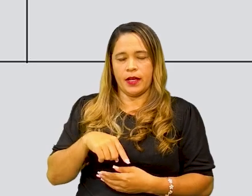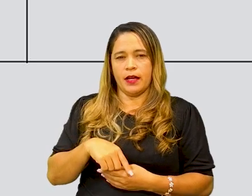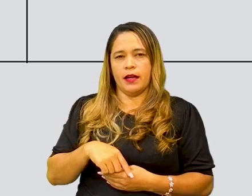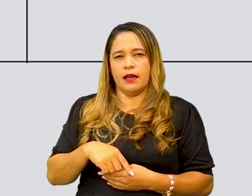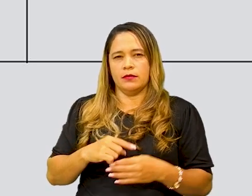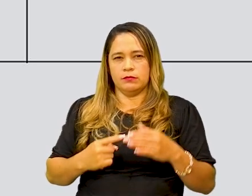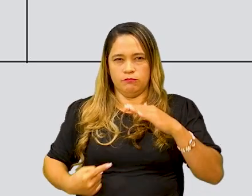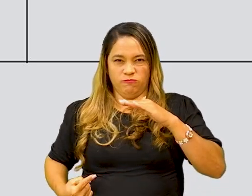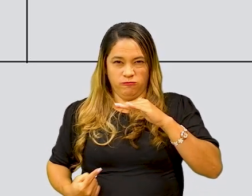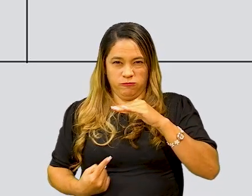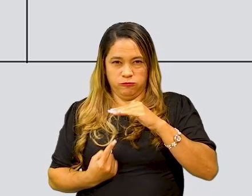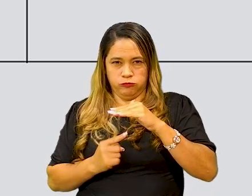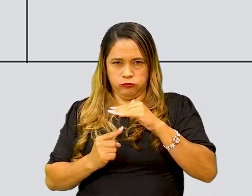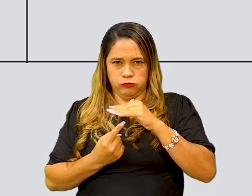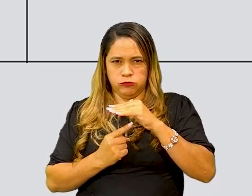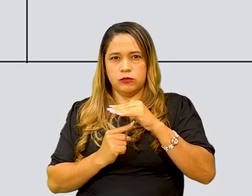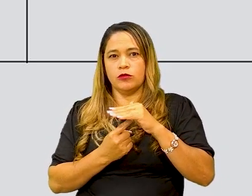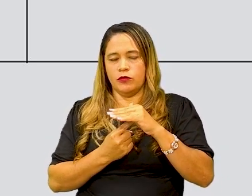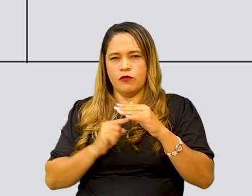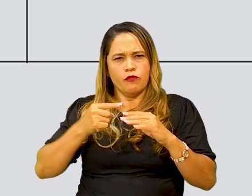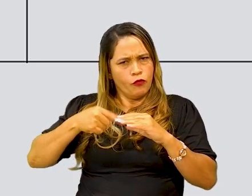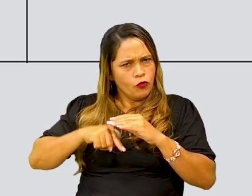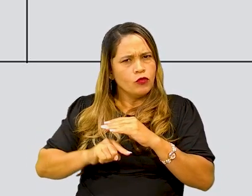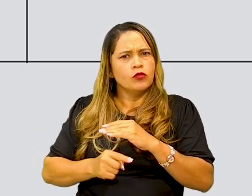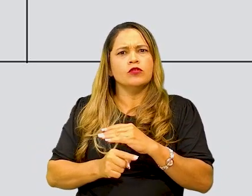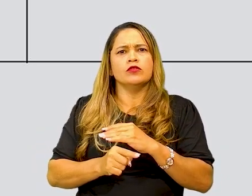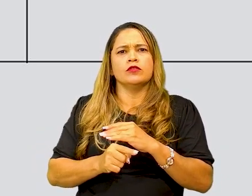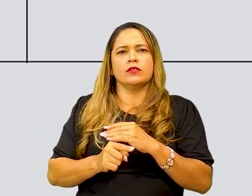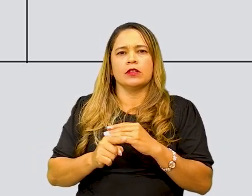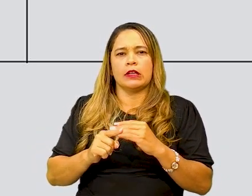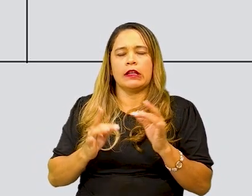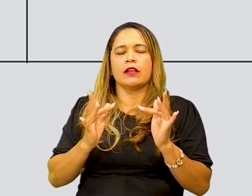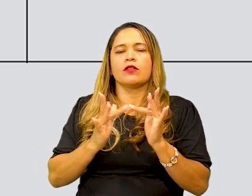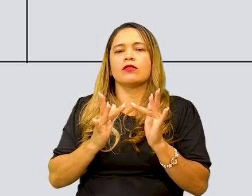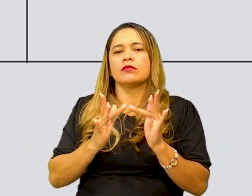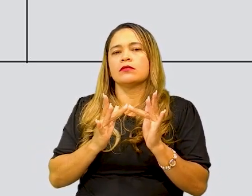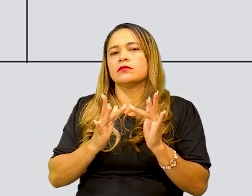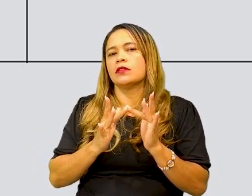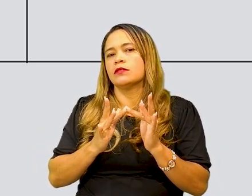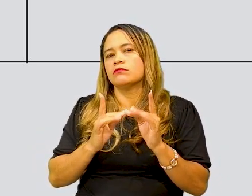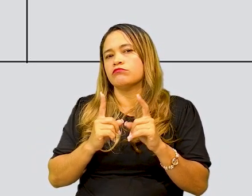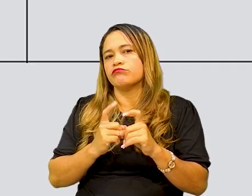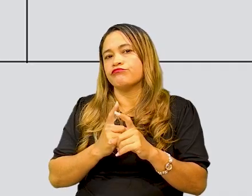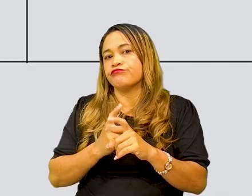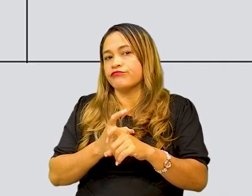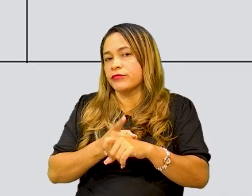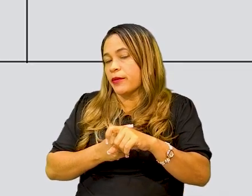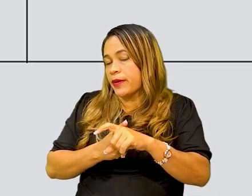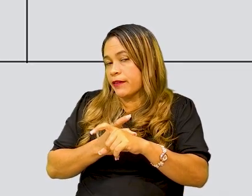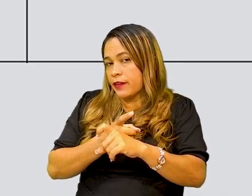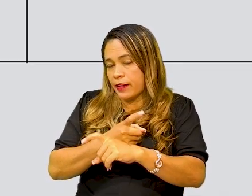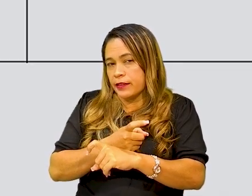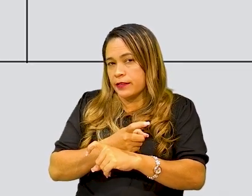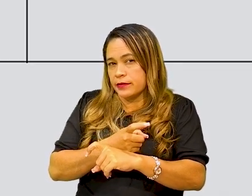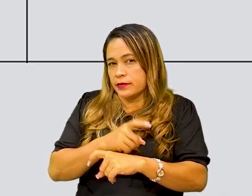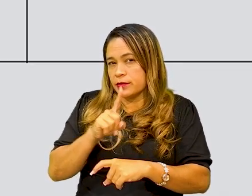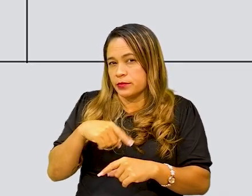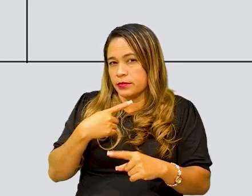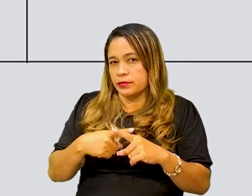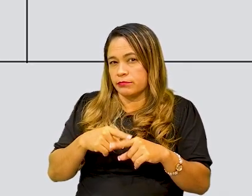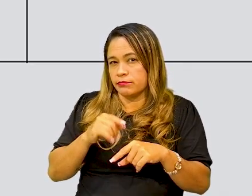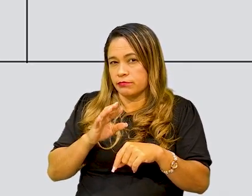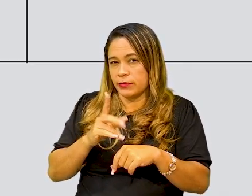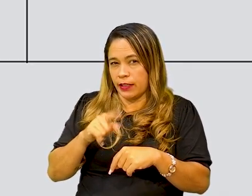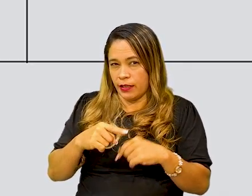ferimentos profundos que acontecem na pele e que entram em contato com os esporos dessa bactéria. Por que o ferimento, a gente fala que tem que ser um